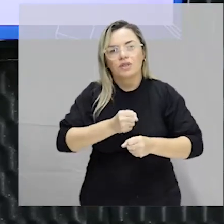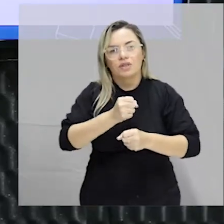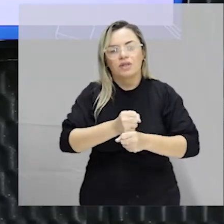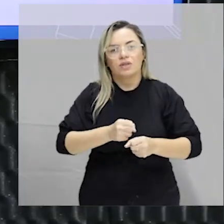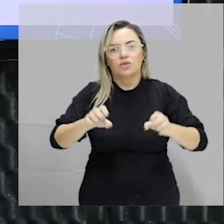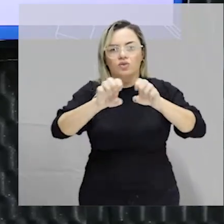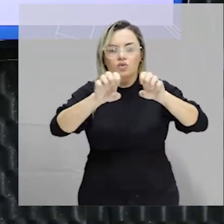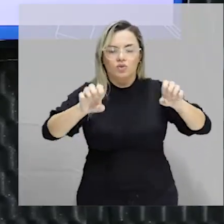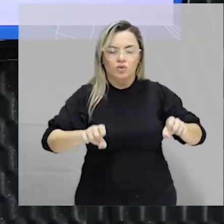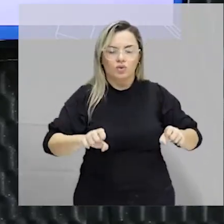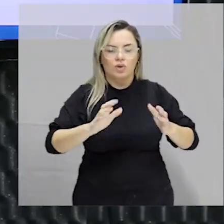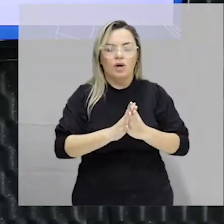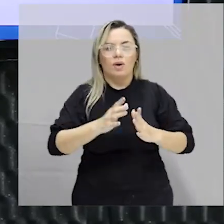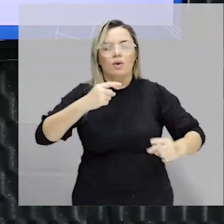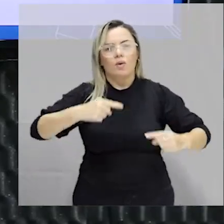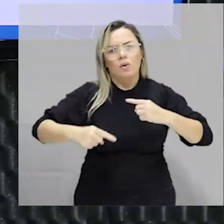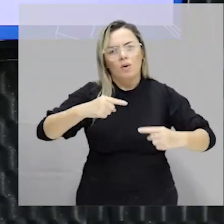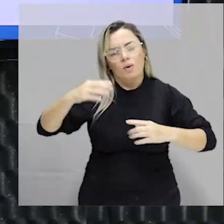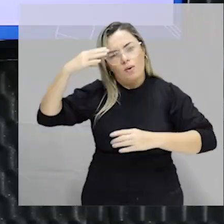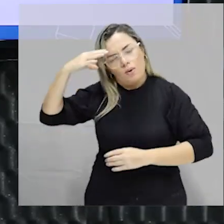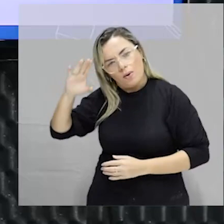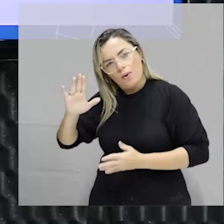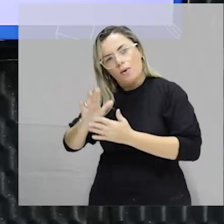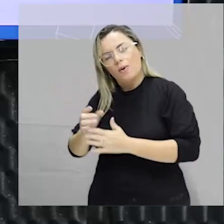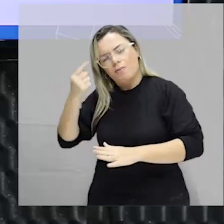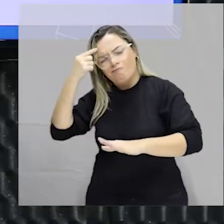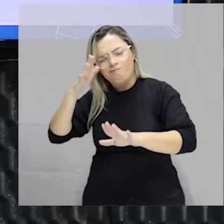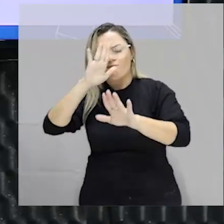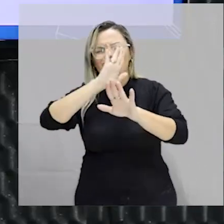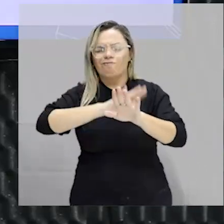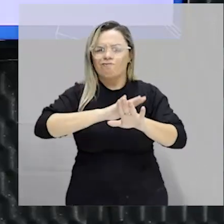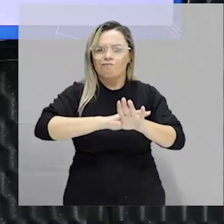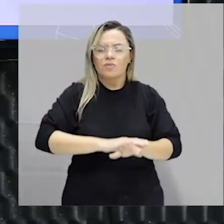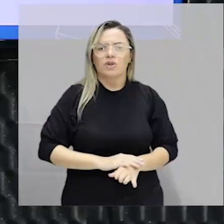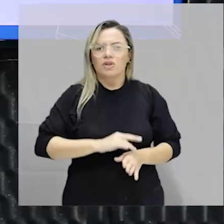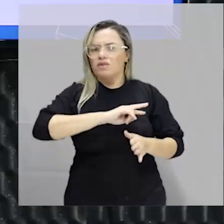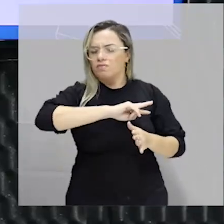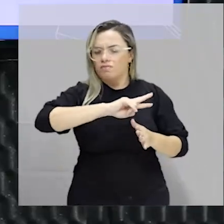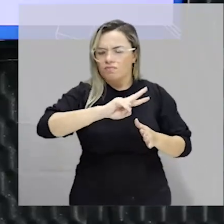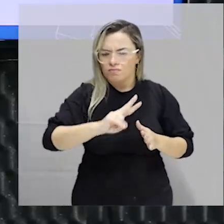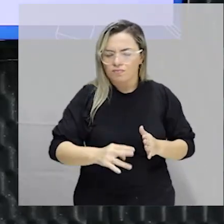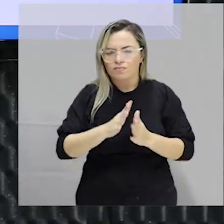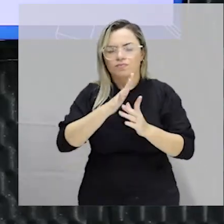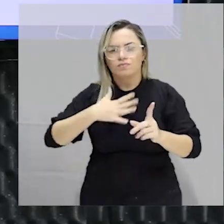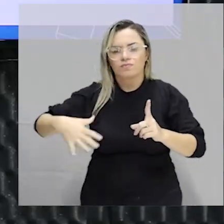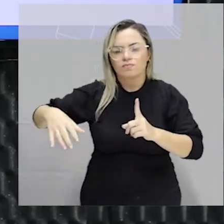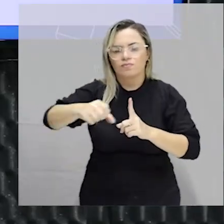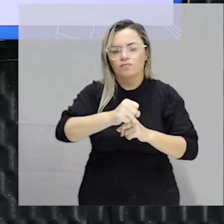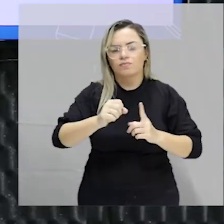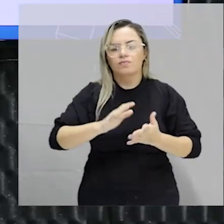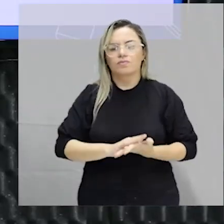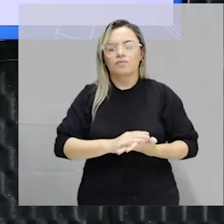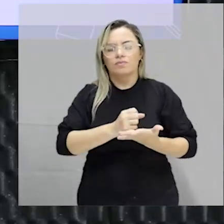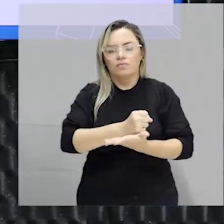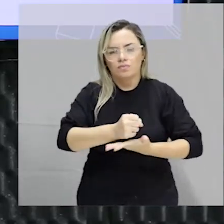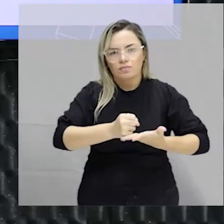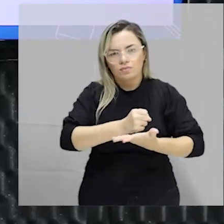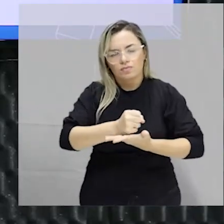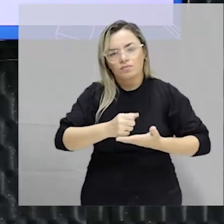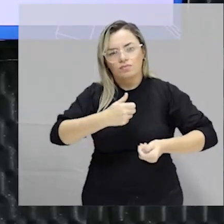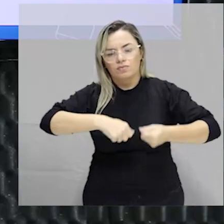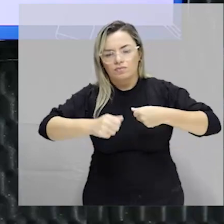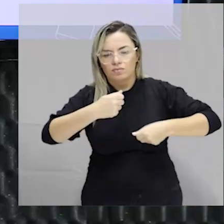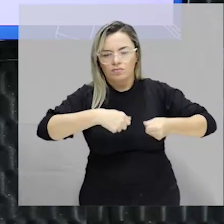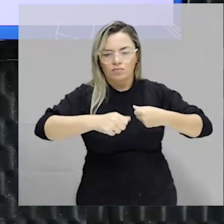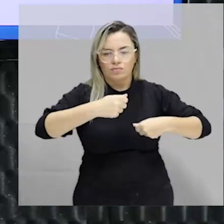estruturas. A política, a cultura, a ideologia, etc. Ok? Então a infraestrutura é a base. Os aspectos